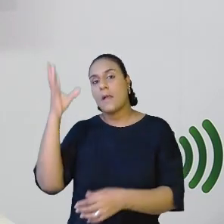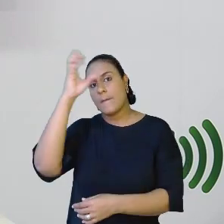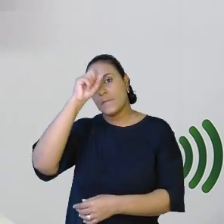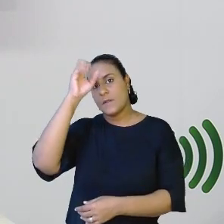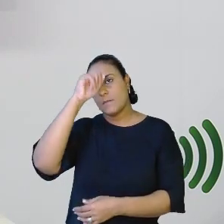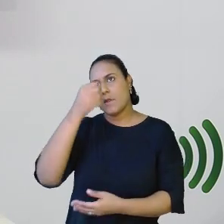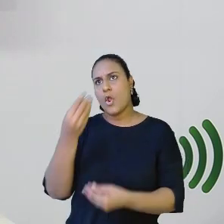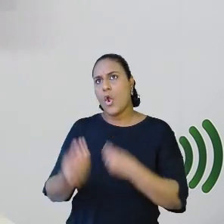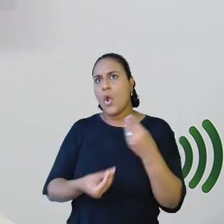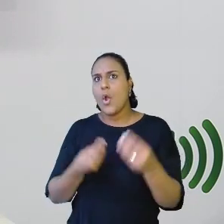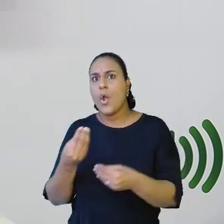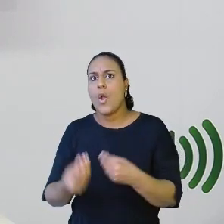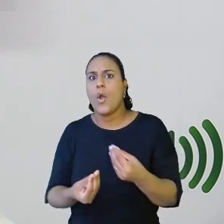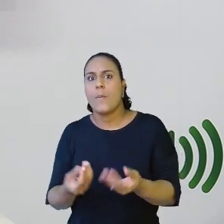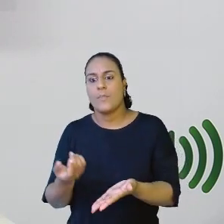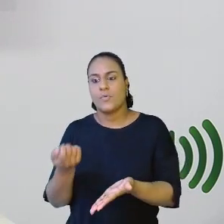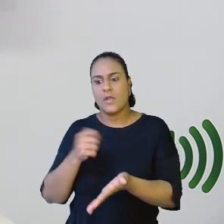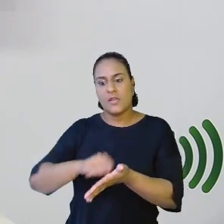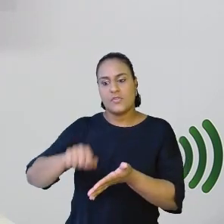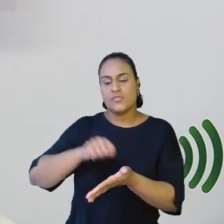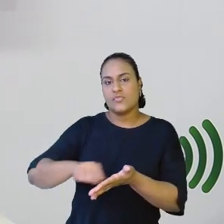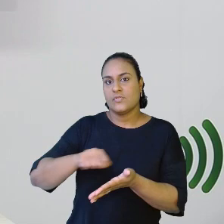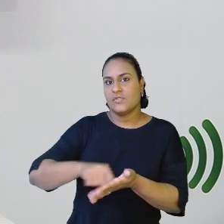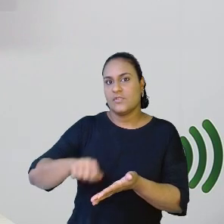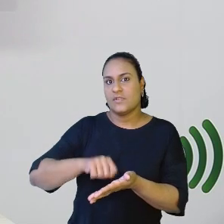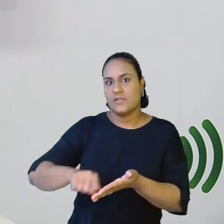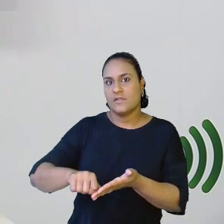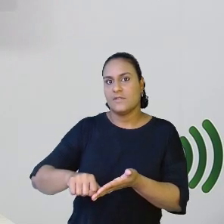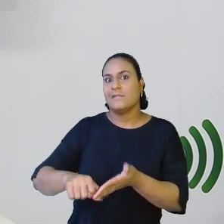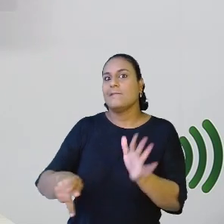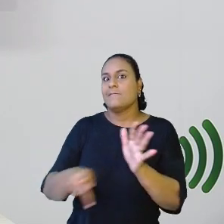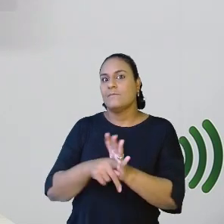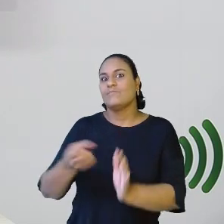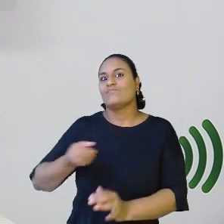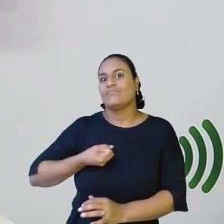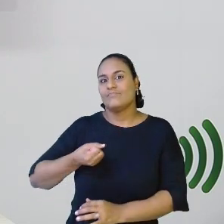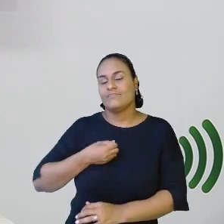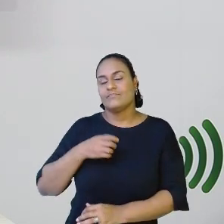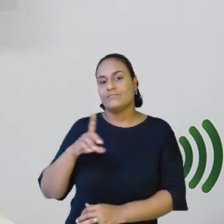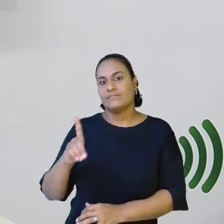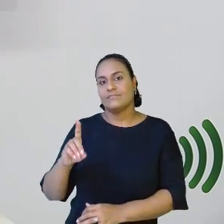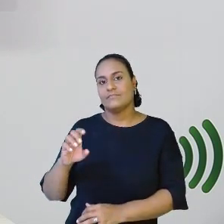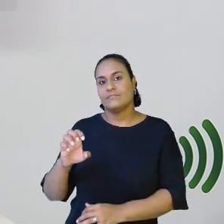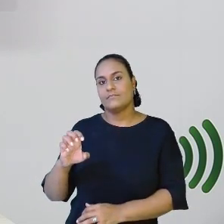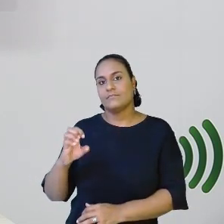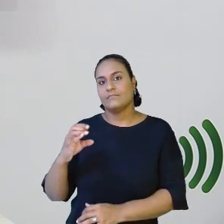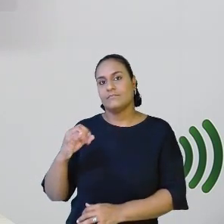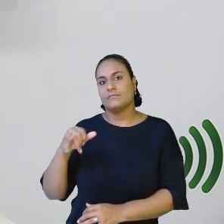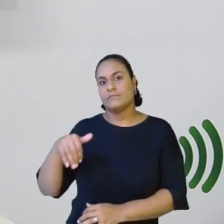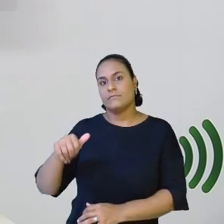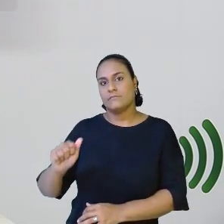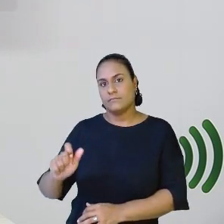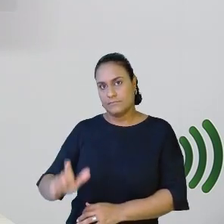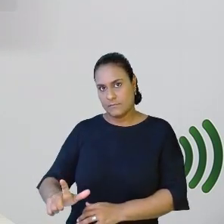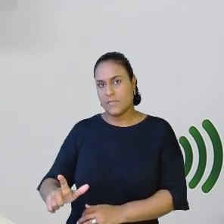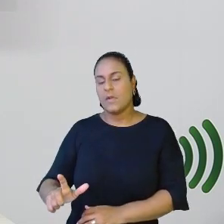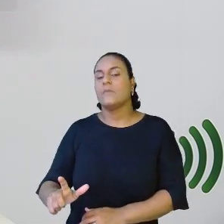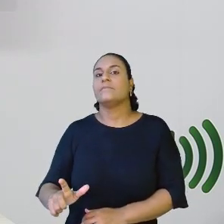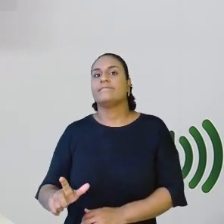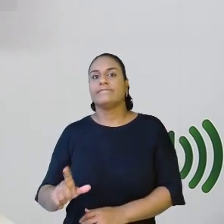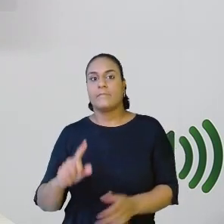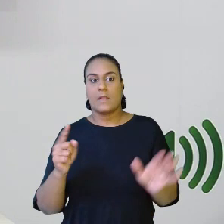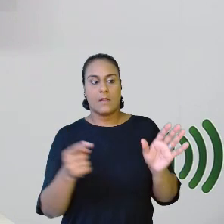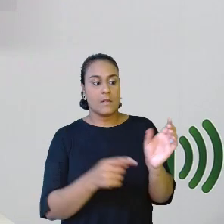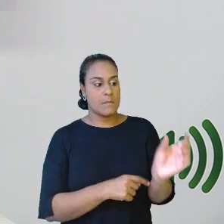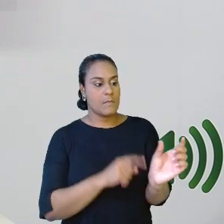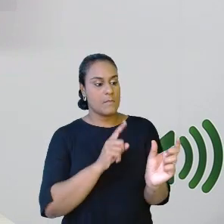decimal. Vocês aprenderam a escrever um número decimal. Lembra? Desde o início da aula, a parte inteira,